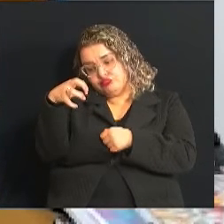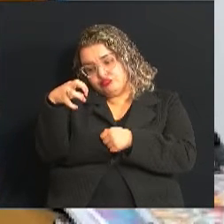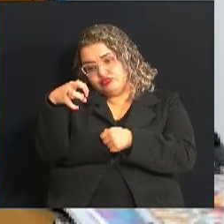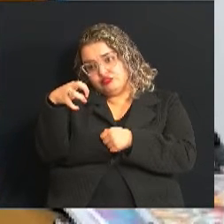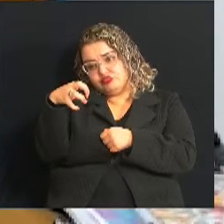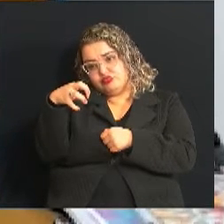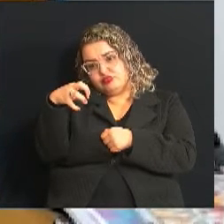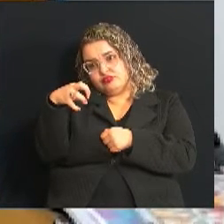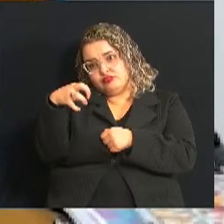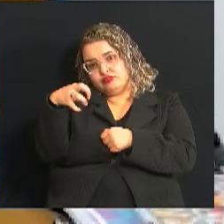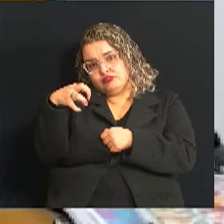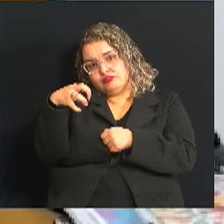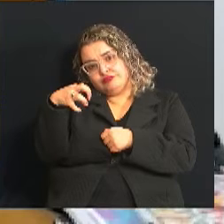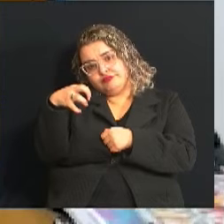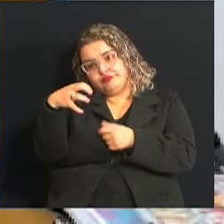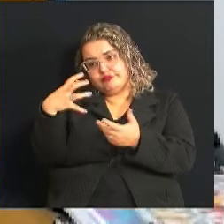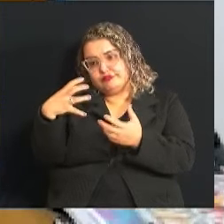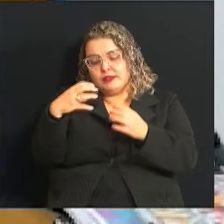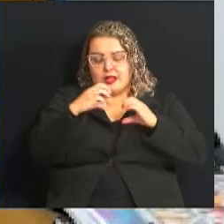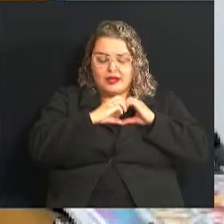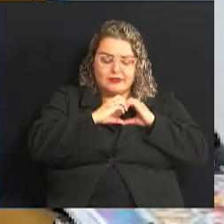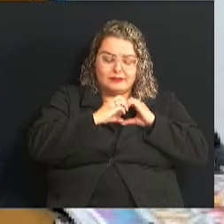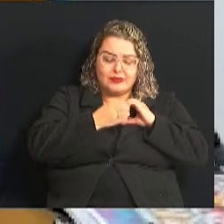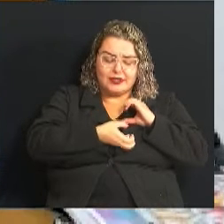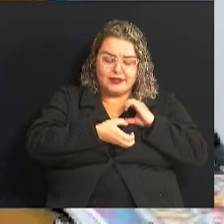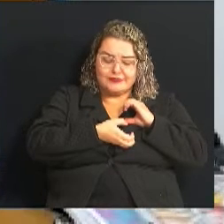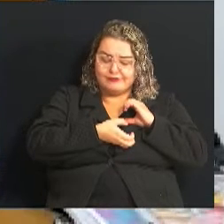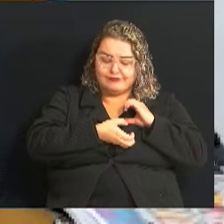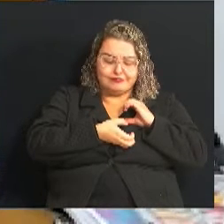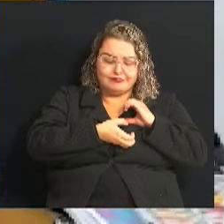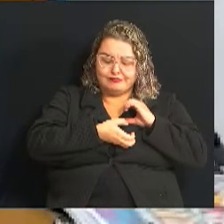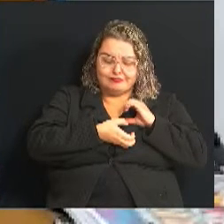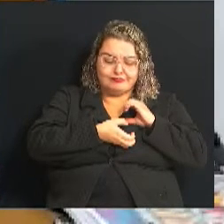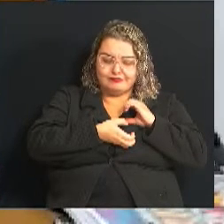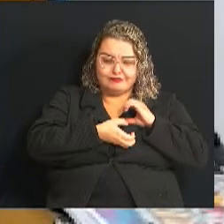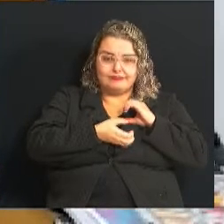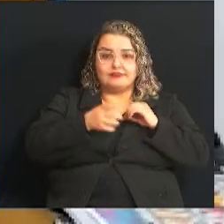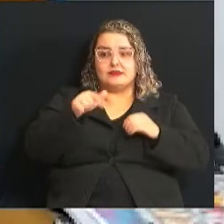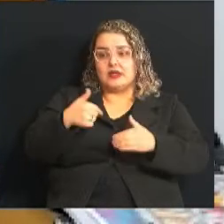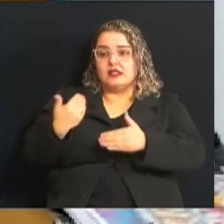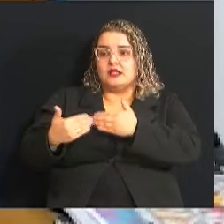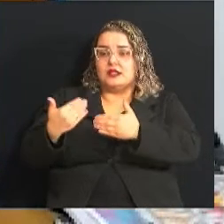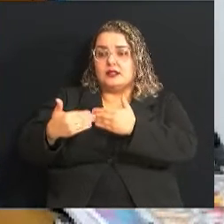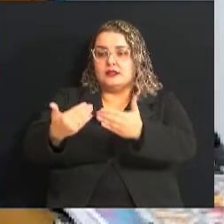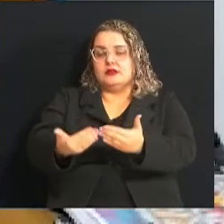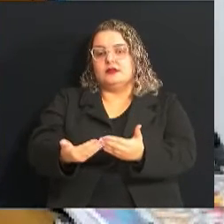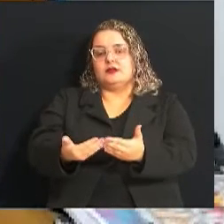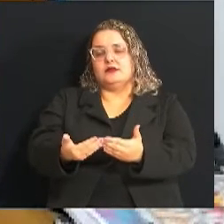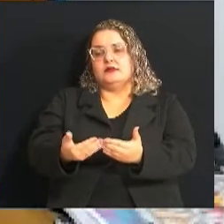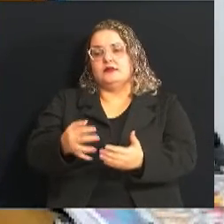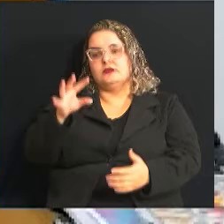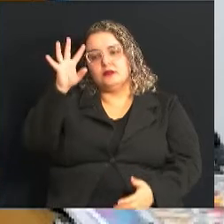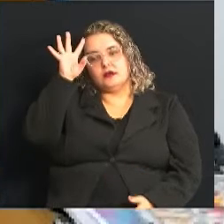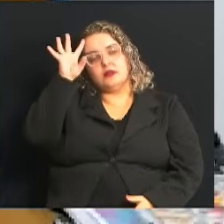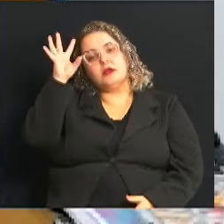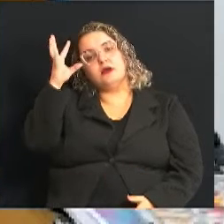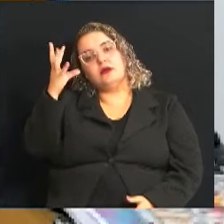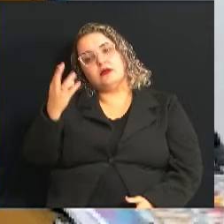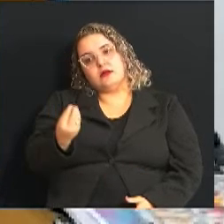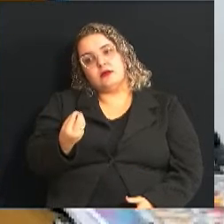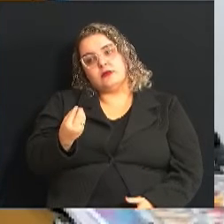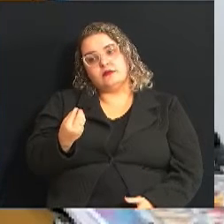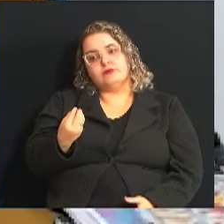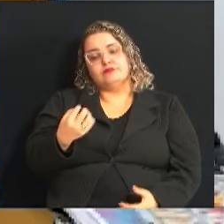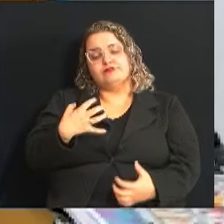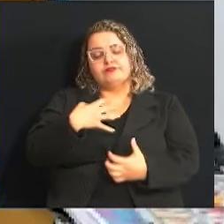para baixo, é de cortar o coração, assim. E depois o processo, né, elas compreendendo a dor, e o